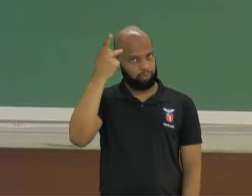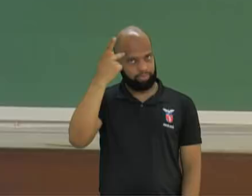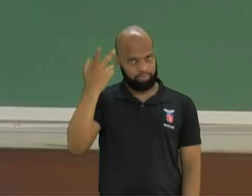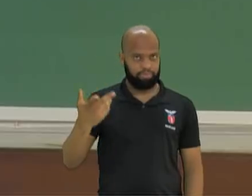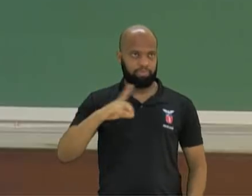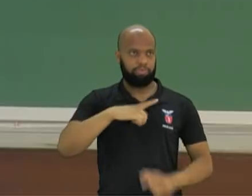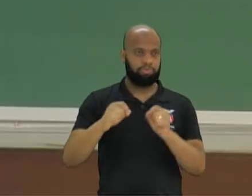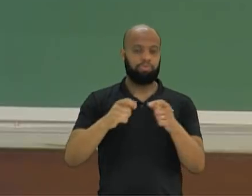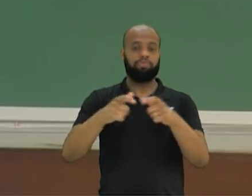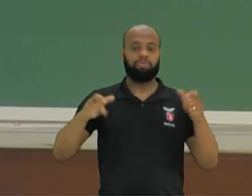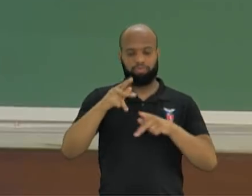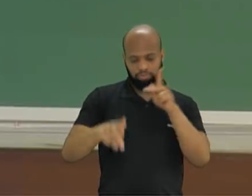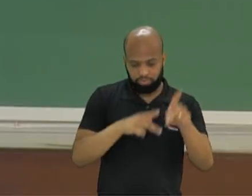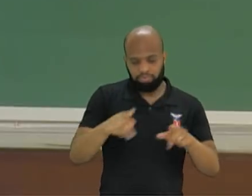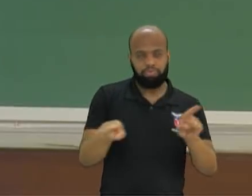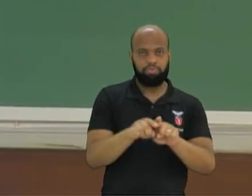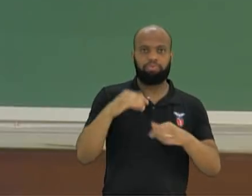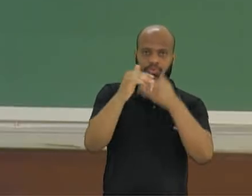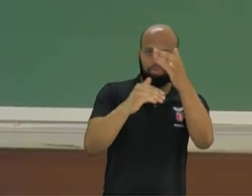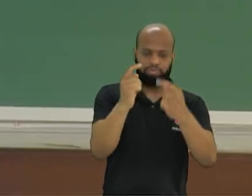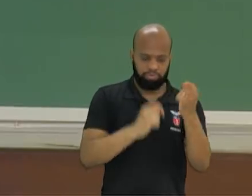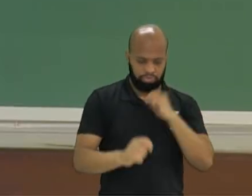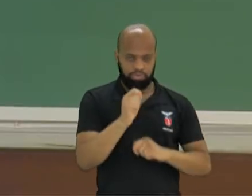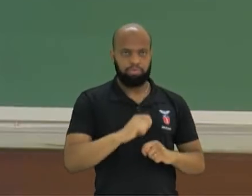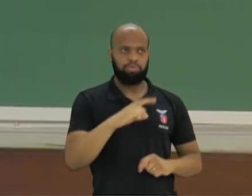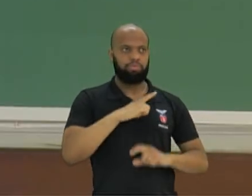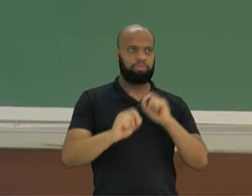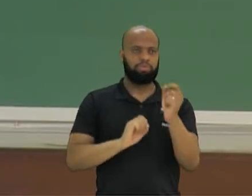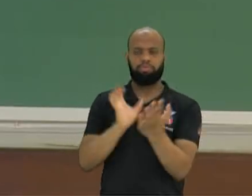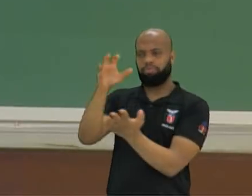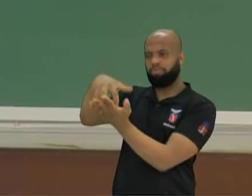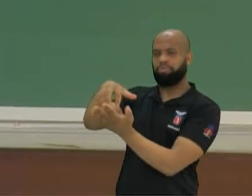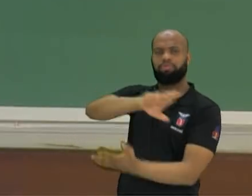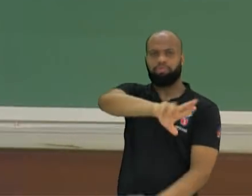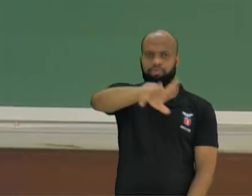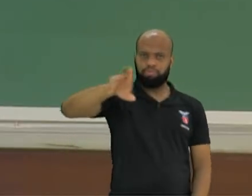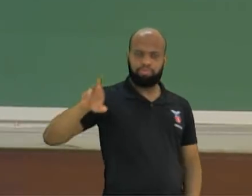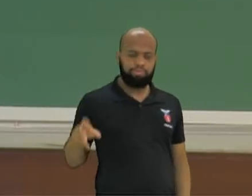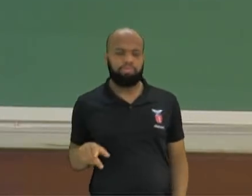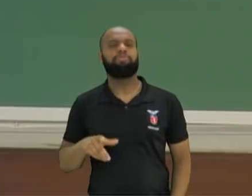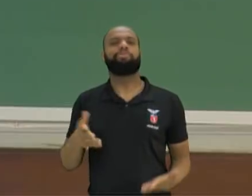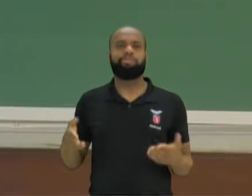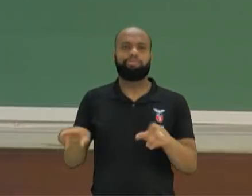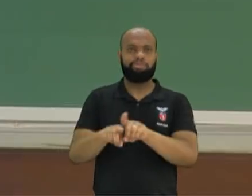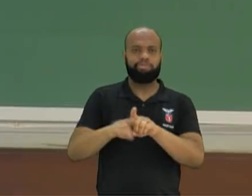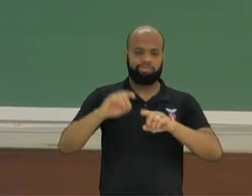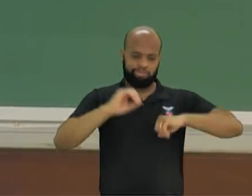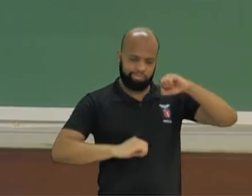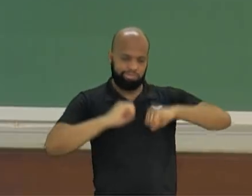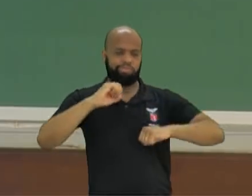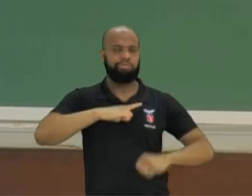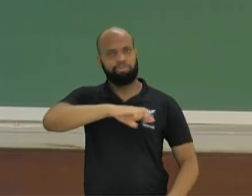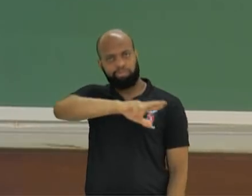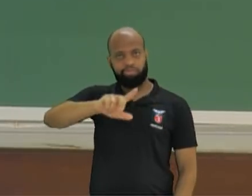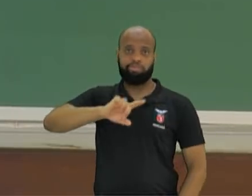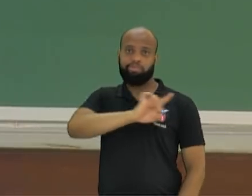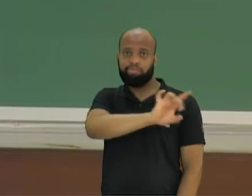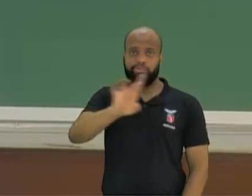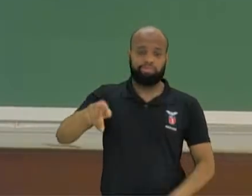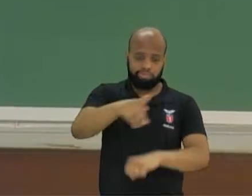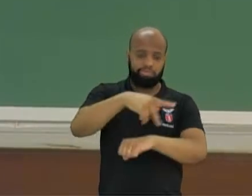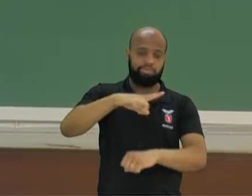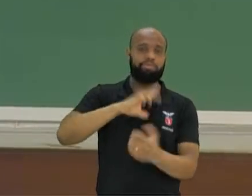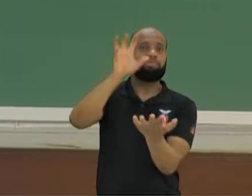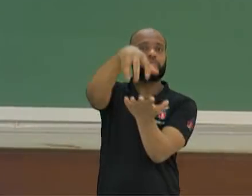maior população, desenvolvimento econômico, sede de várias indústrias. Então, cada país vai ter o seu